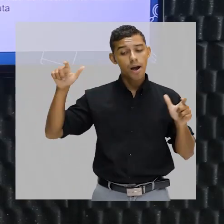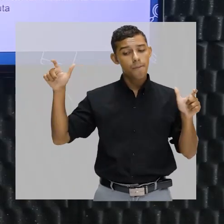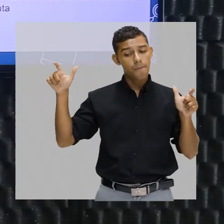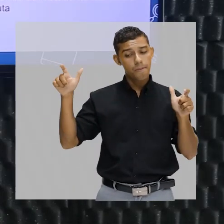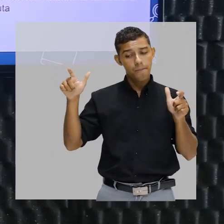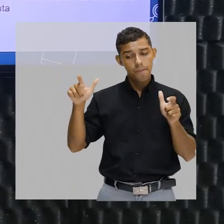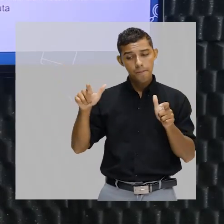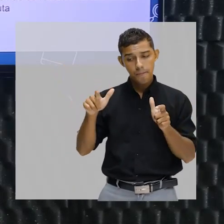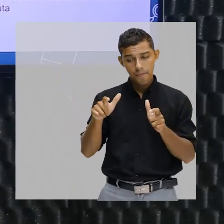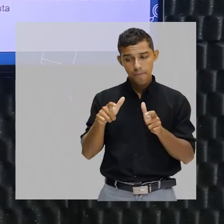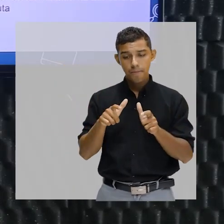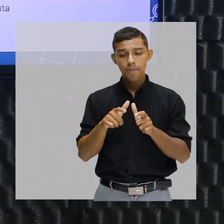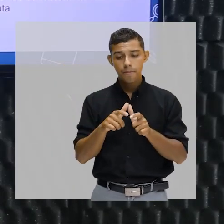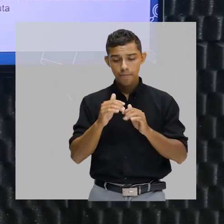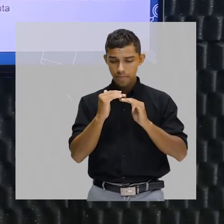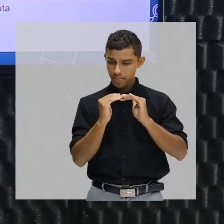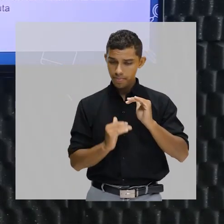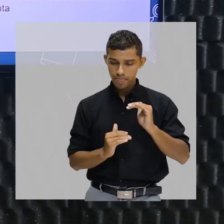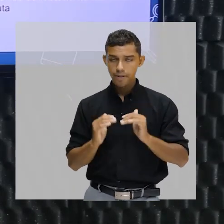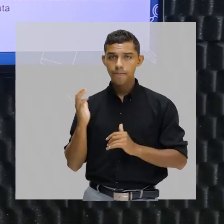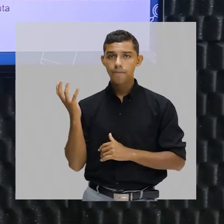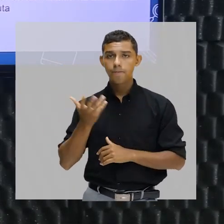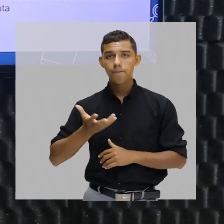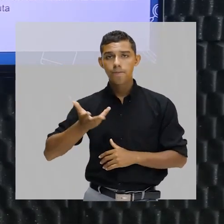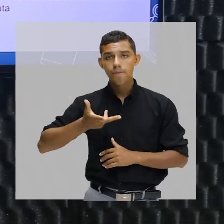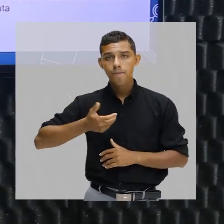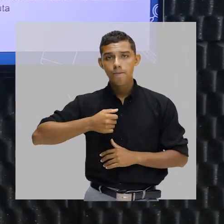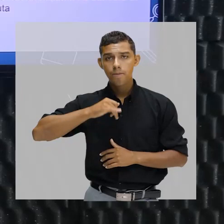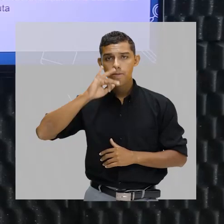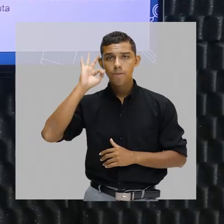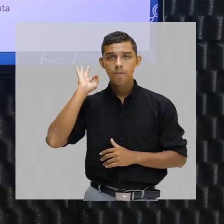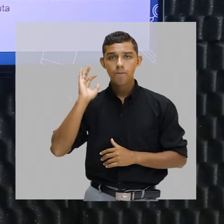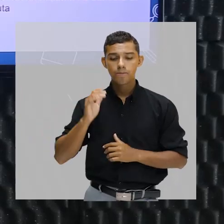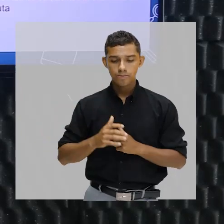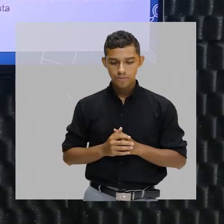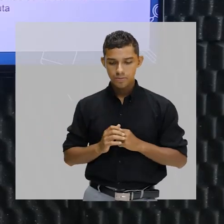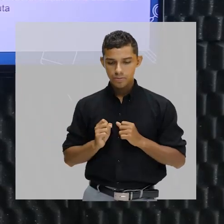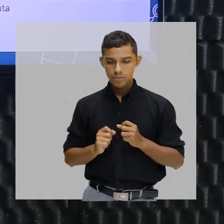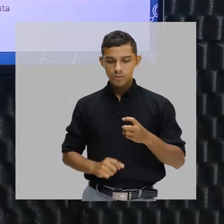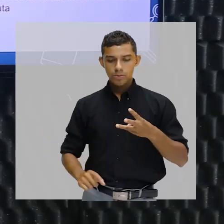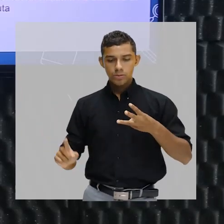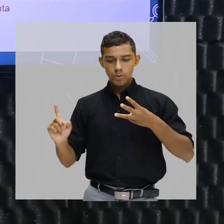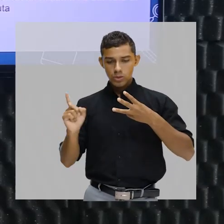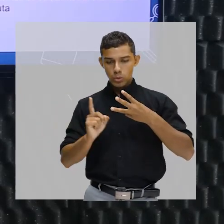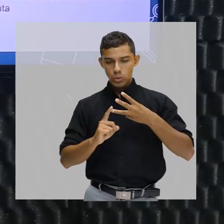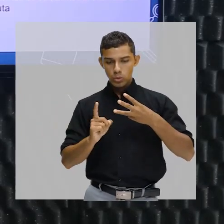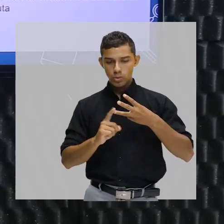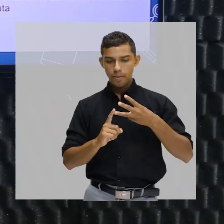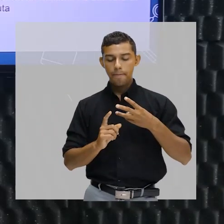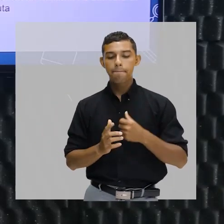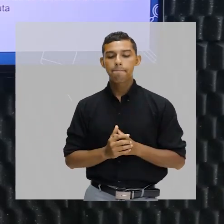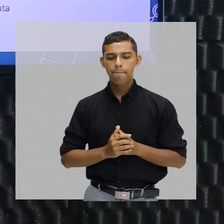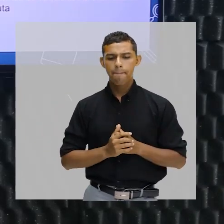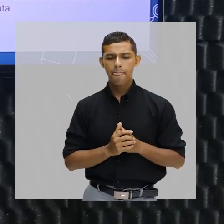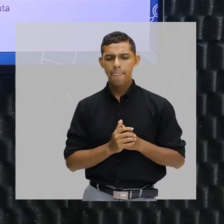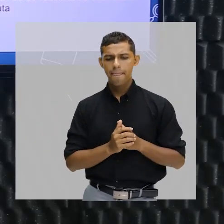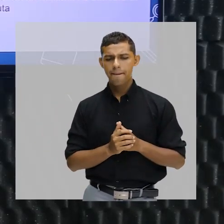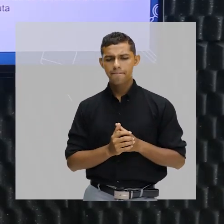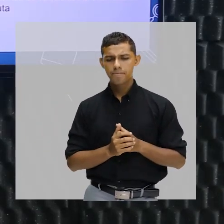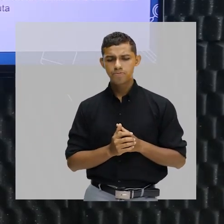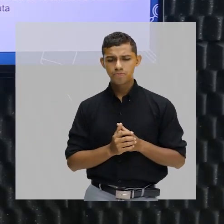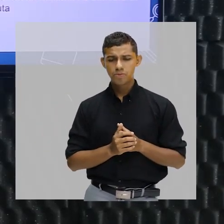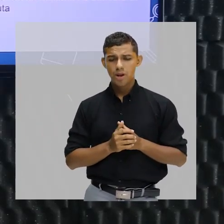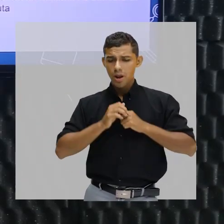velocidades, baixas velocidades. Tá ok? A outra, as emissões em